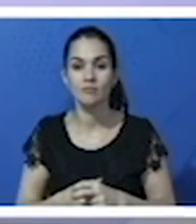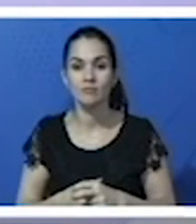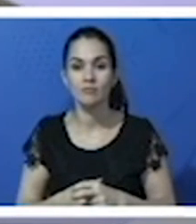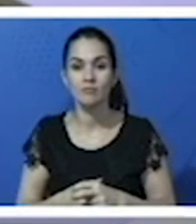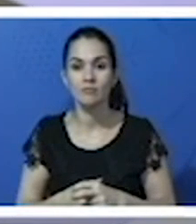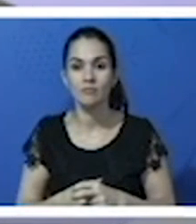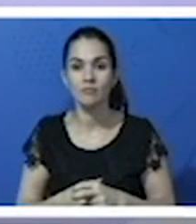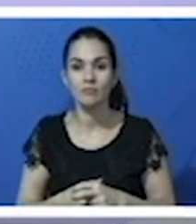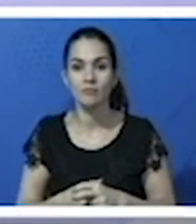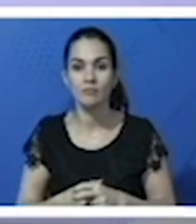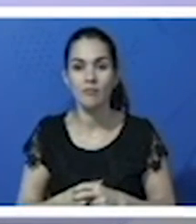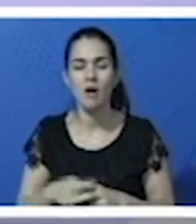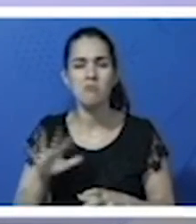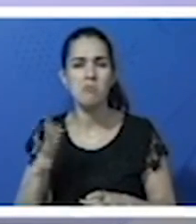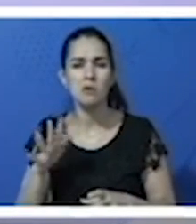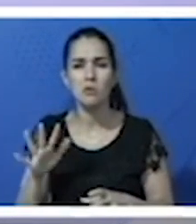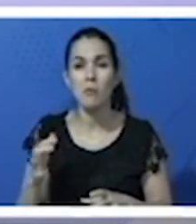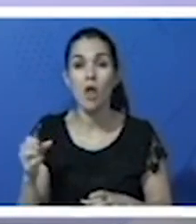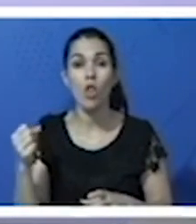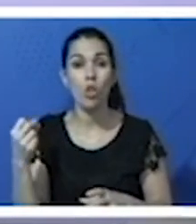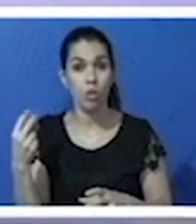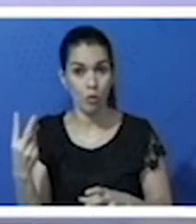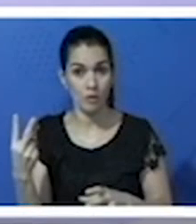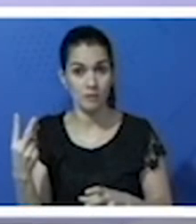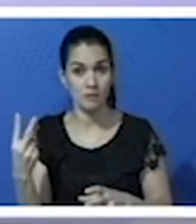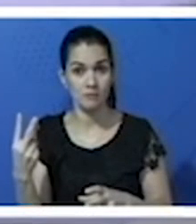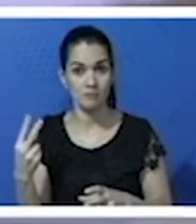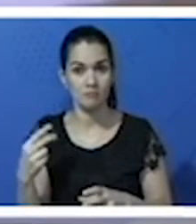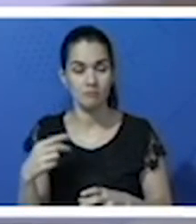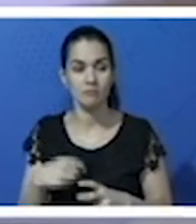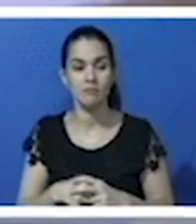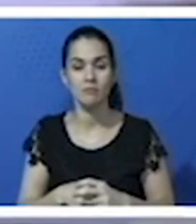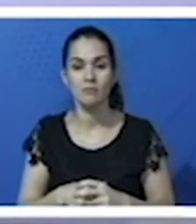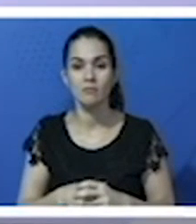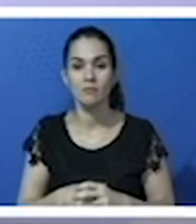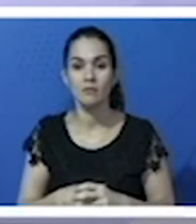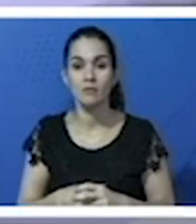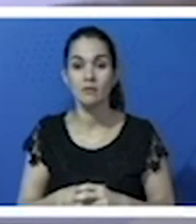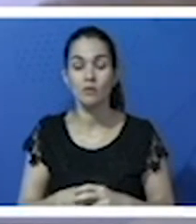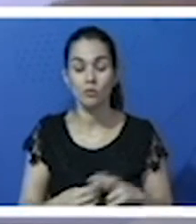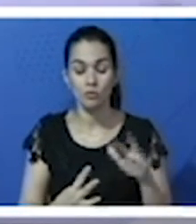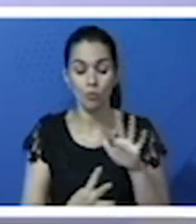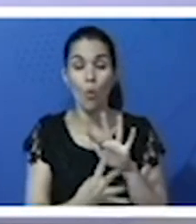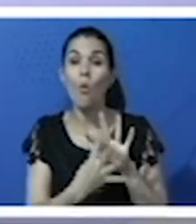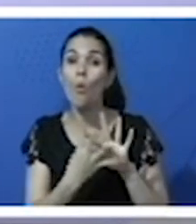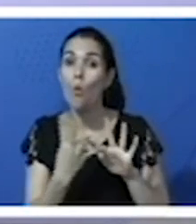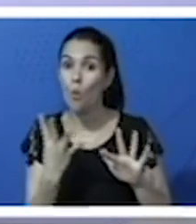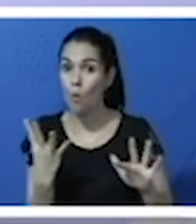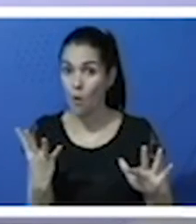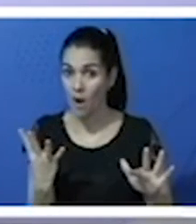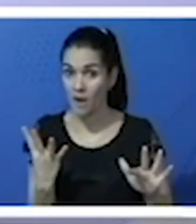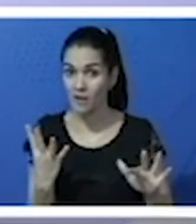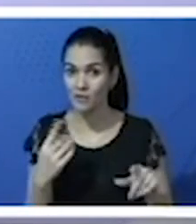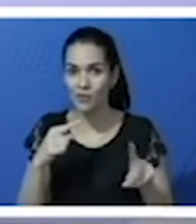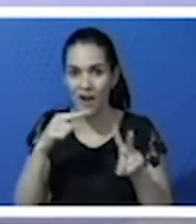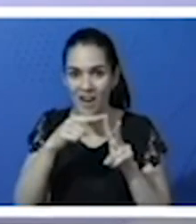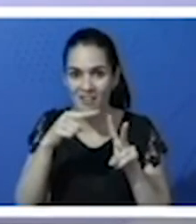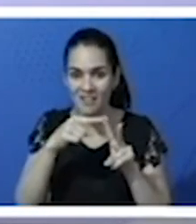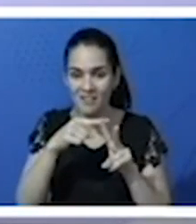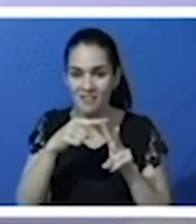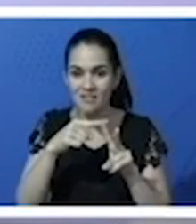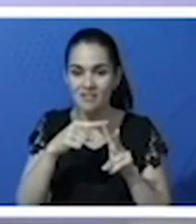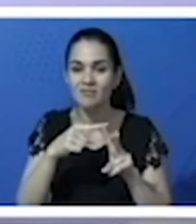Vai dar mais ou menos 2 aqui. Então, são quatro raízes, né? Menos 3, menos 2, 2 e